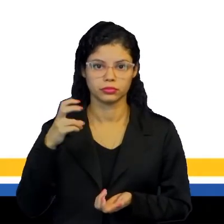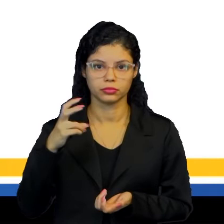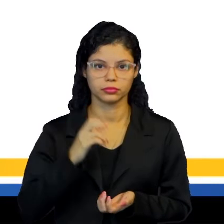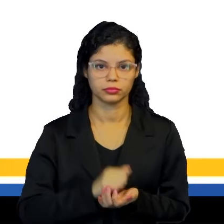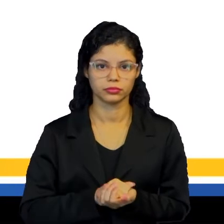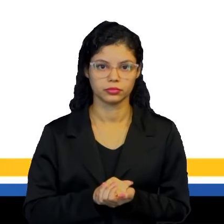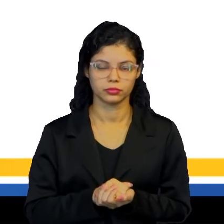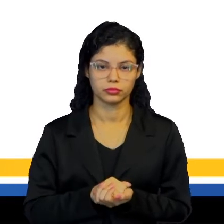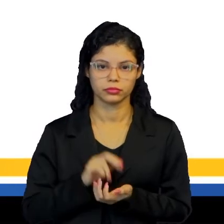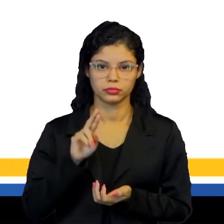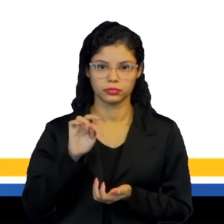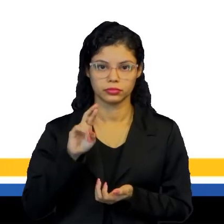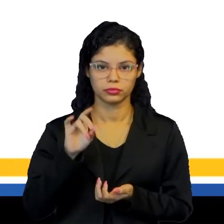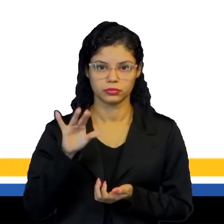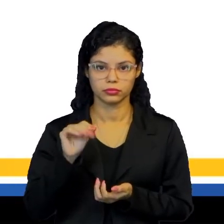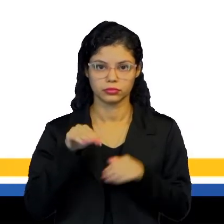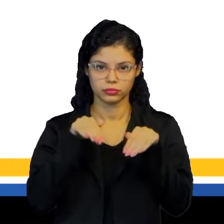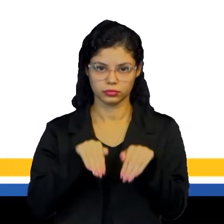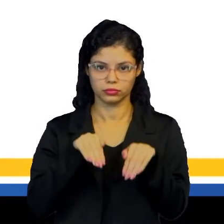Áustria,